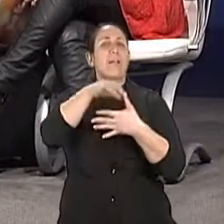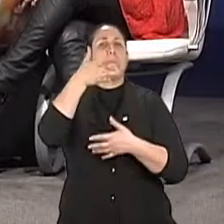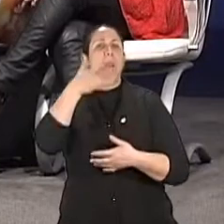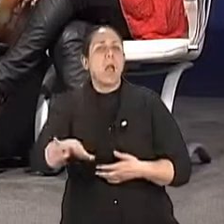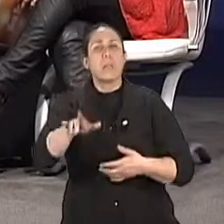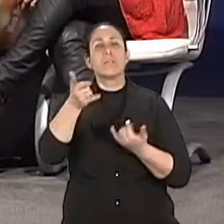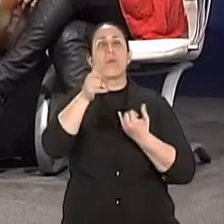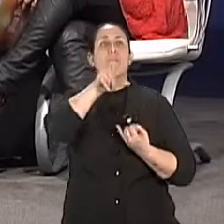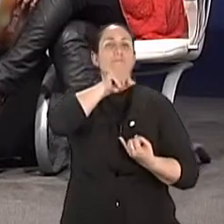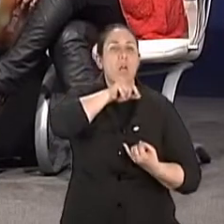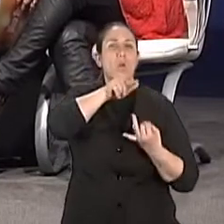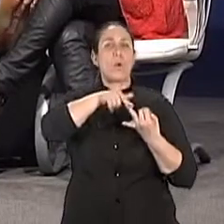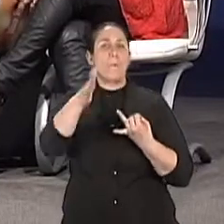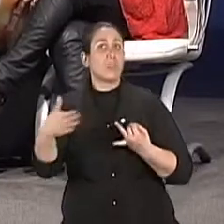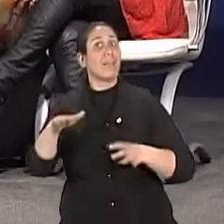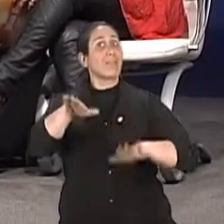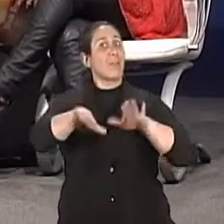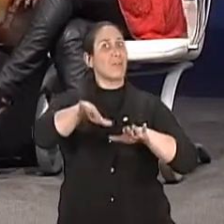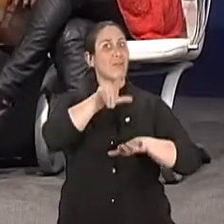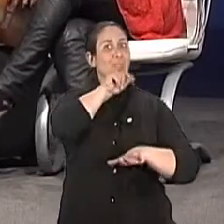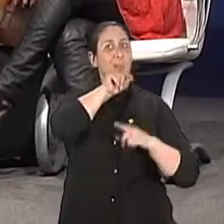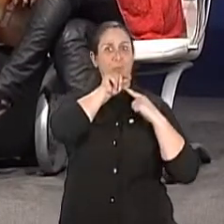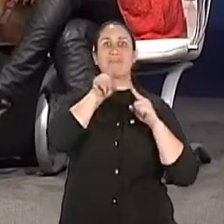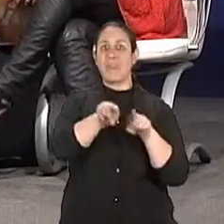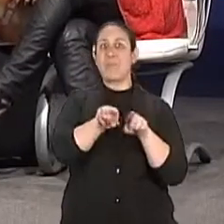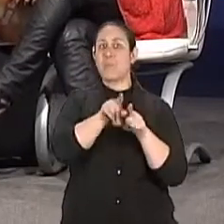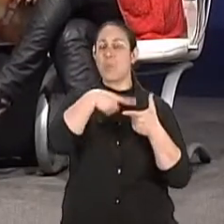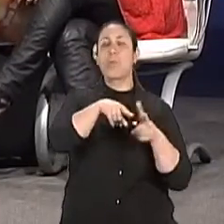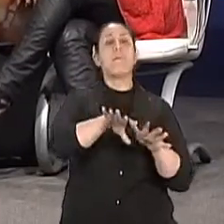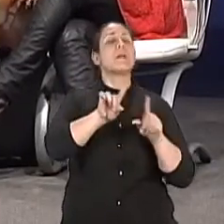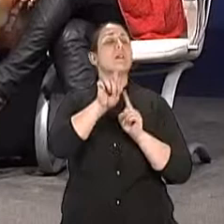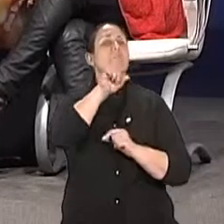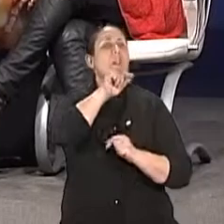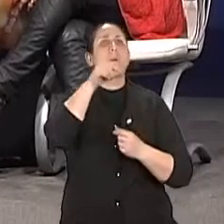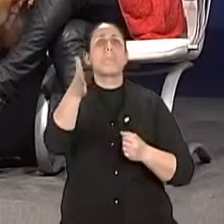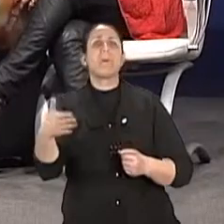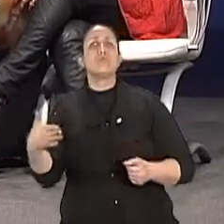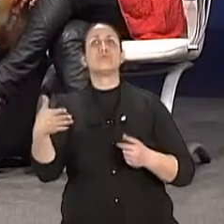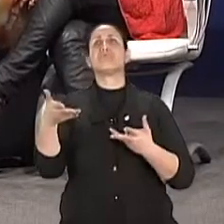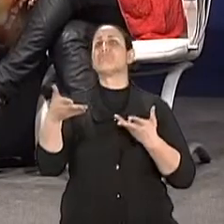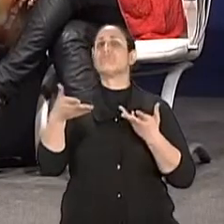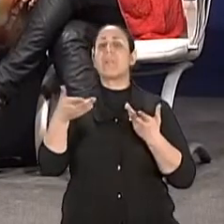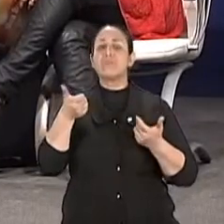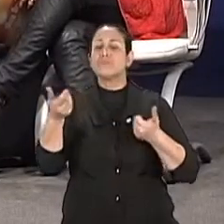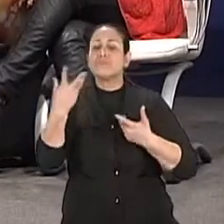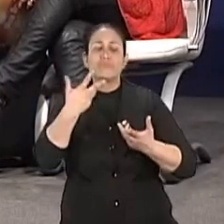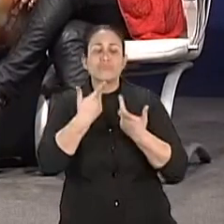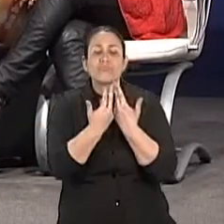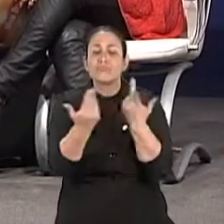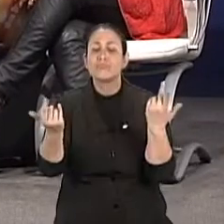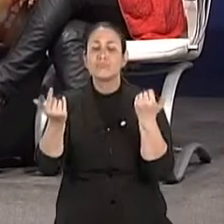frango com cuidado, que os frangos estão muito, muito anabolizantes por aí, né? Mas assim, peixe, né? Quer dizer, se a pessoa